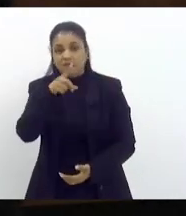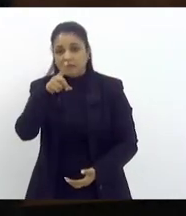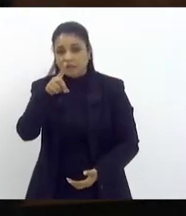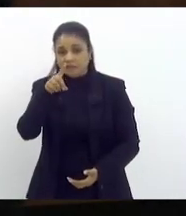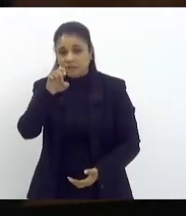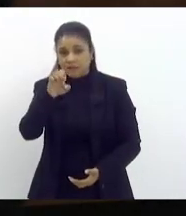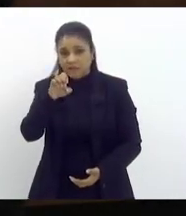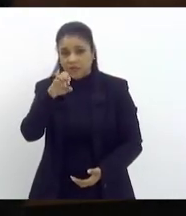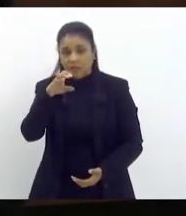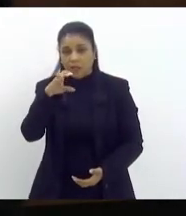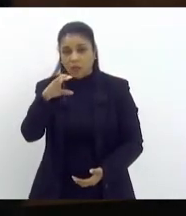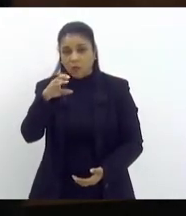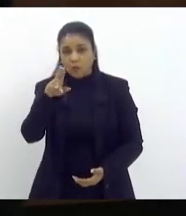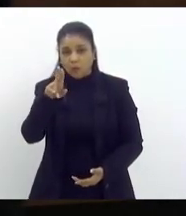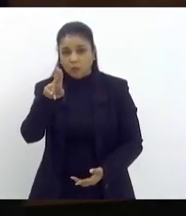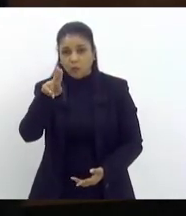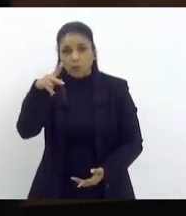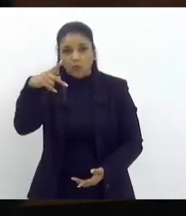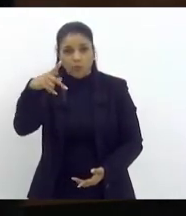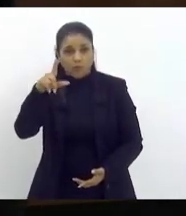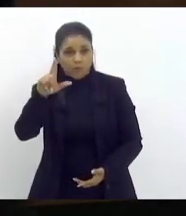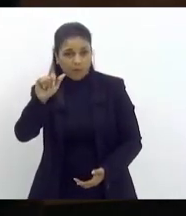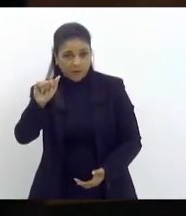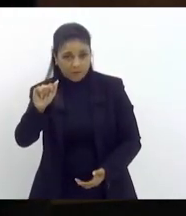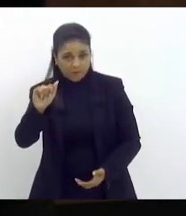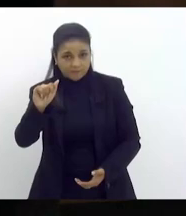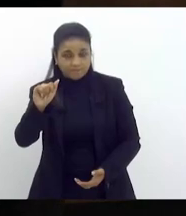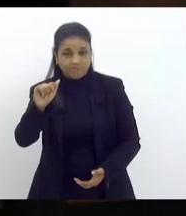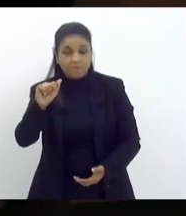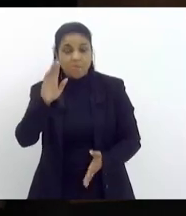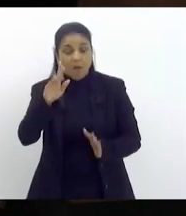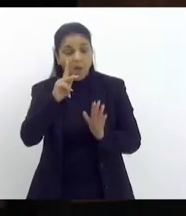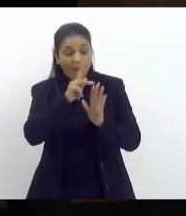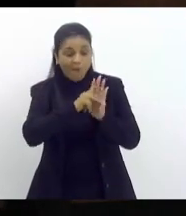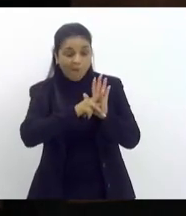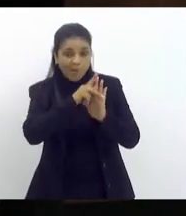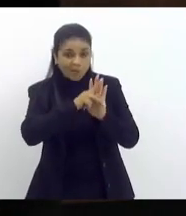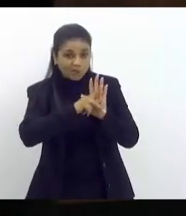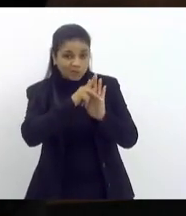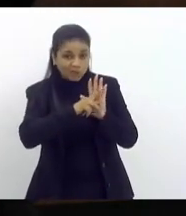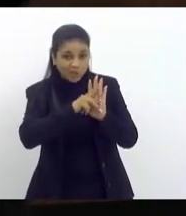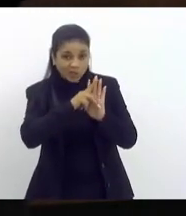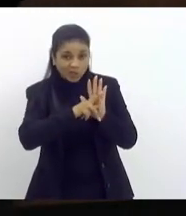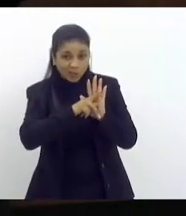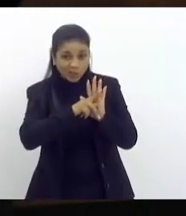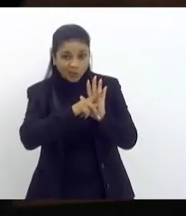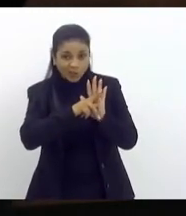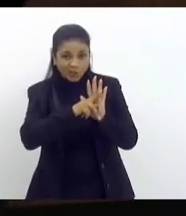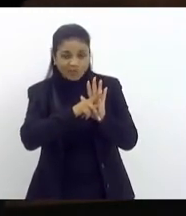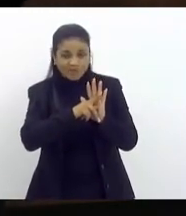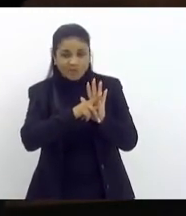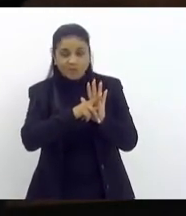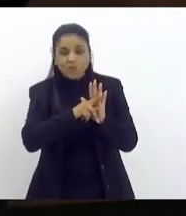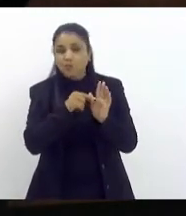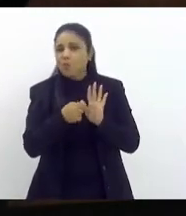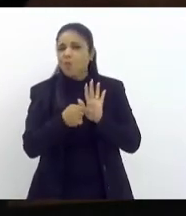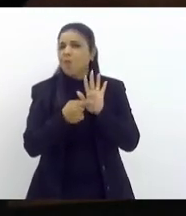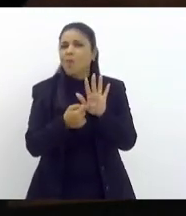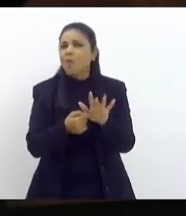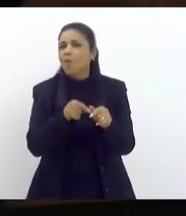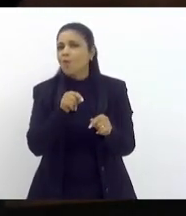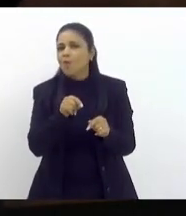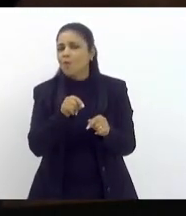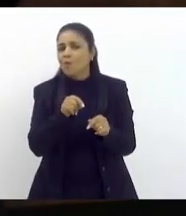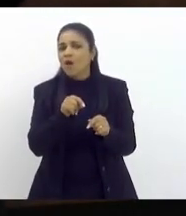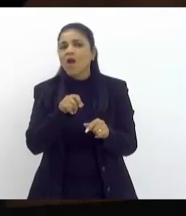obrigatória para os cães mas projeto não define quem é que paga dizer que os